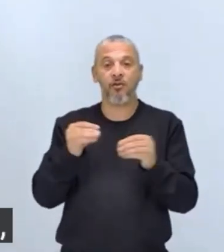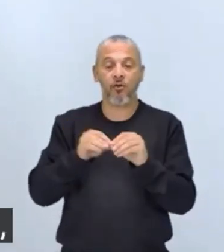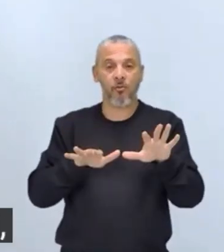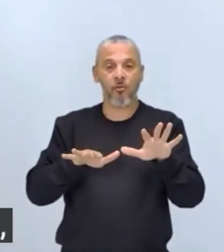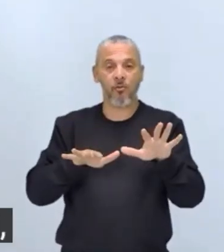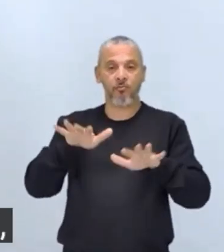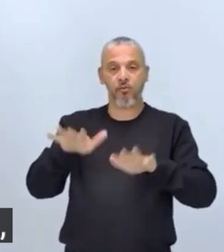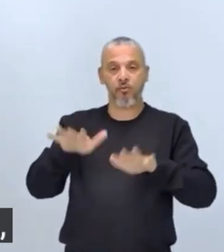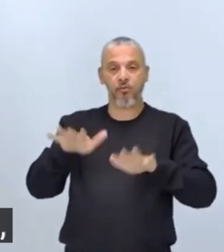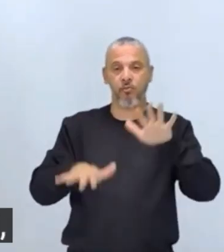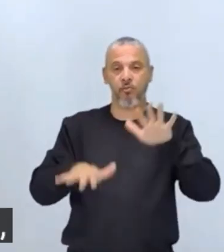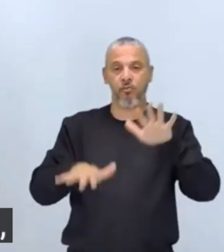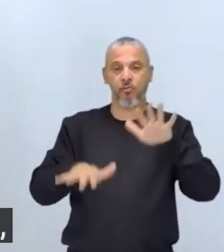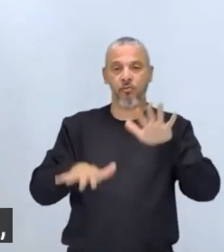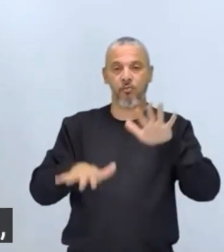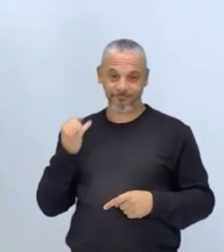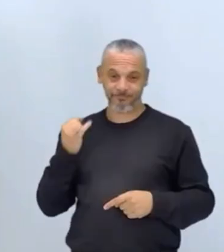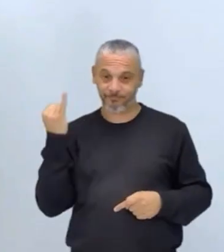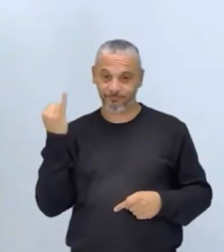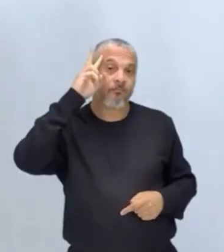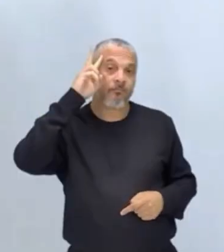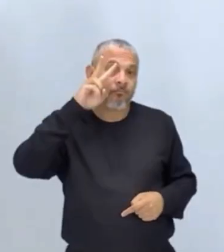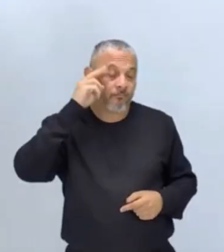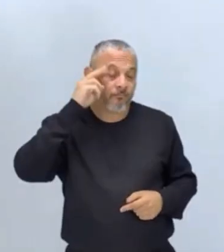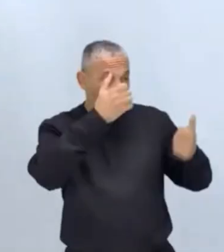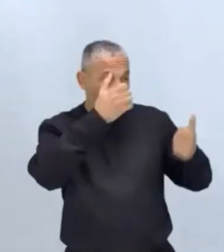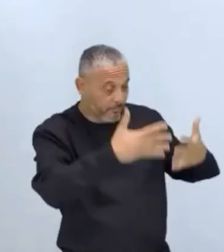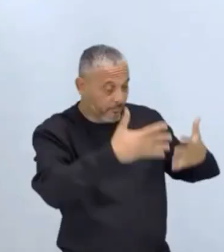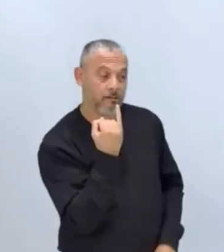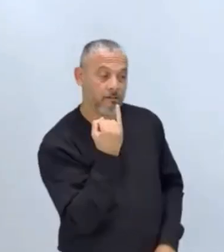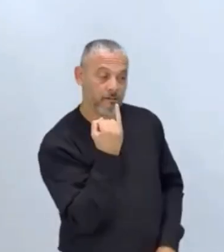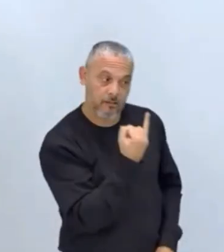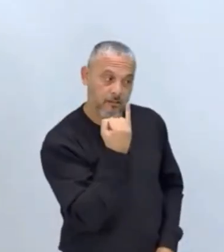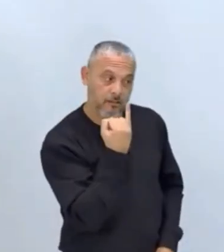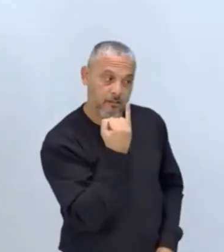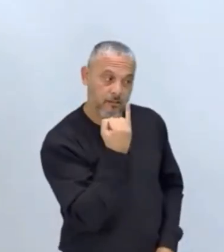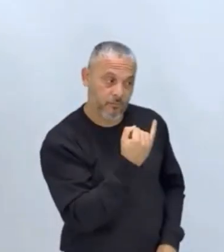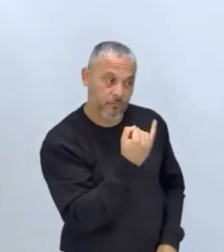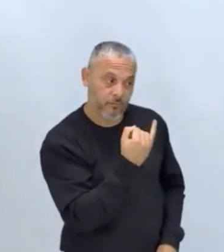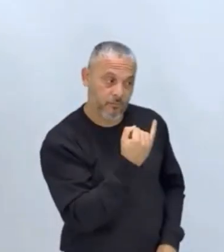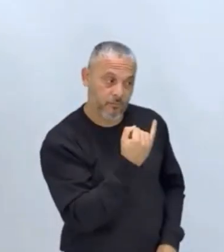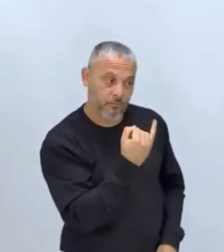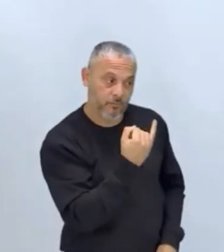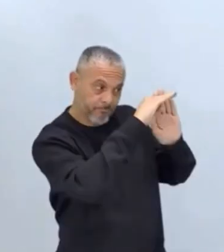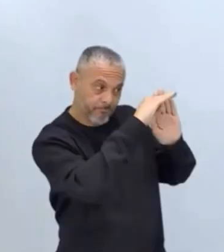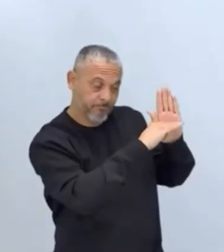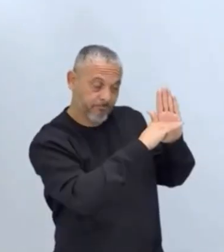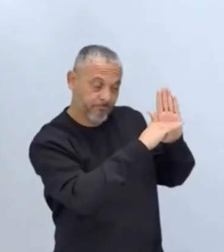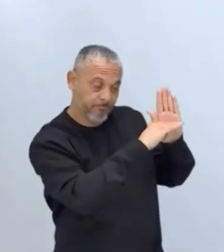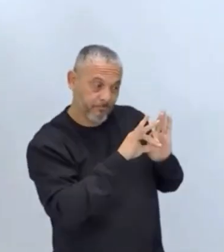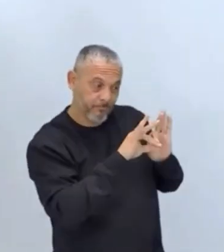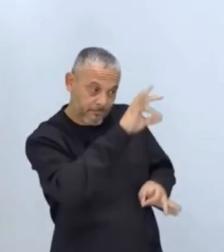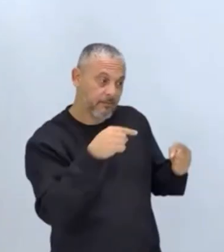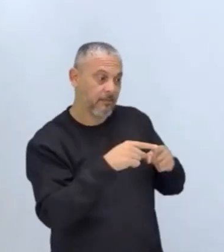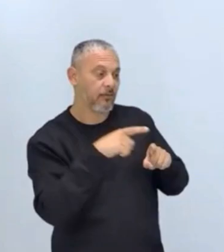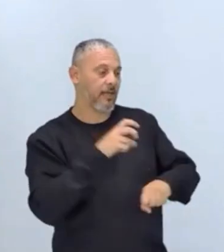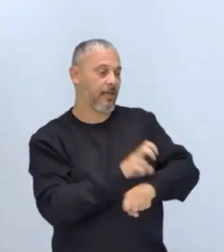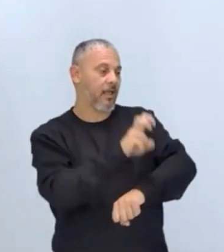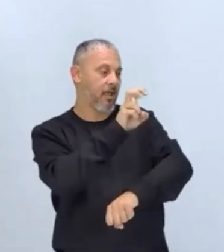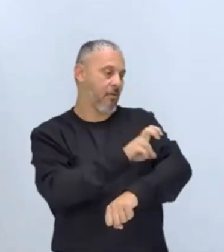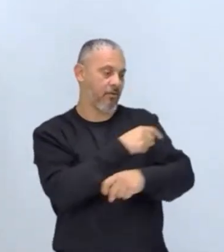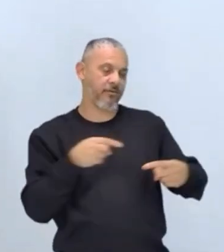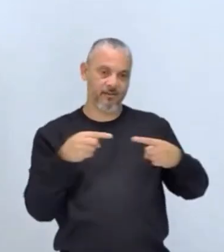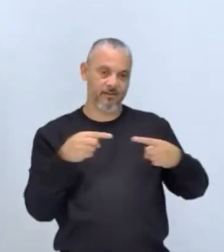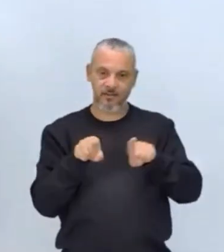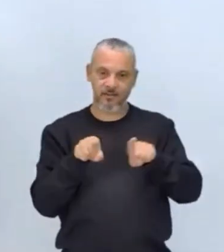protótipo dele vai funcionar. Então aqui, relembre que é importante ter a parte de relação da física com a robótica, assim